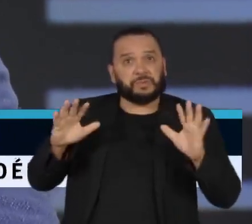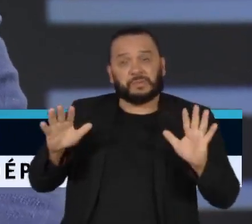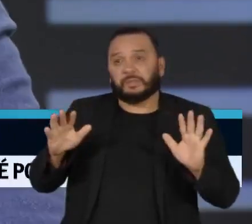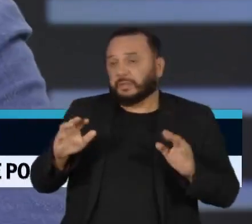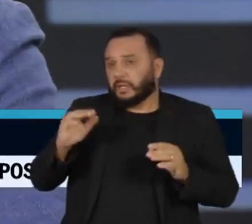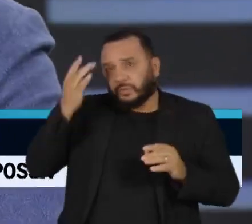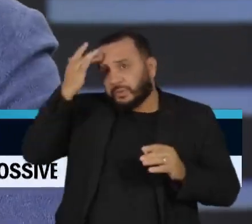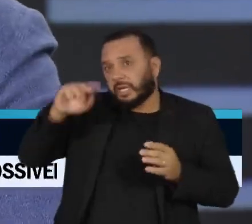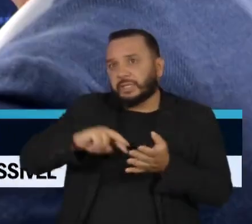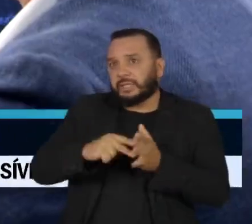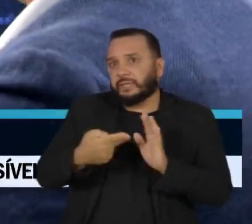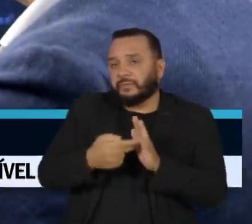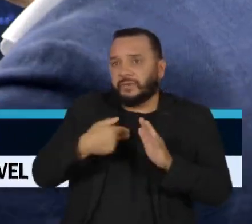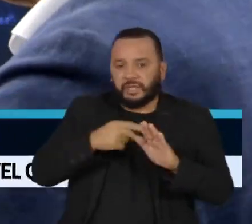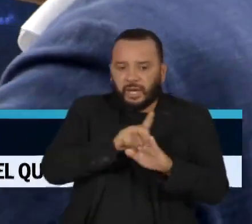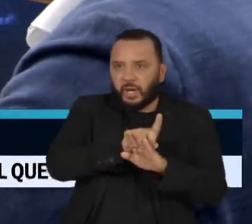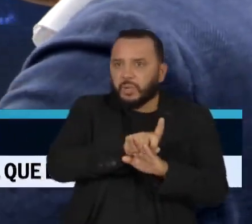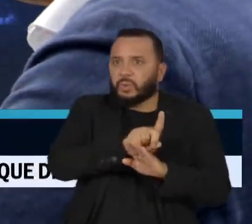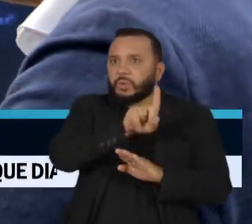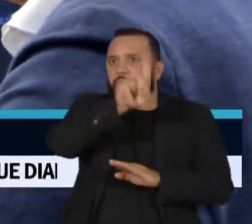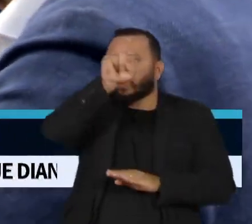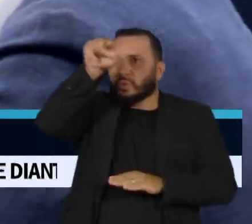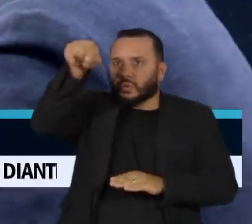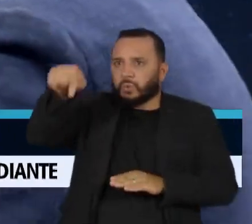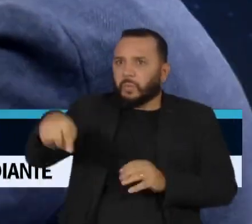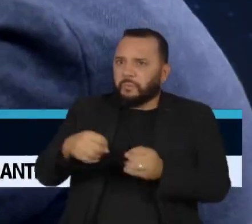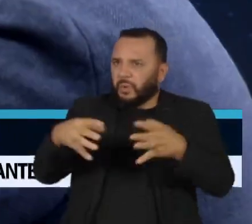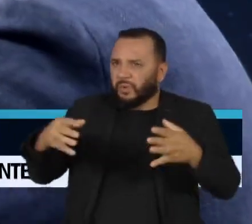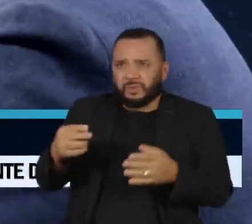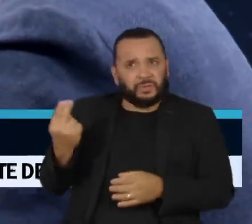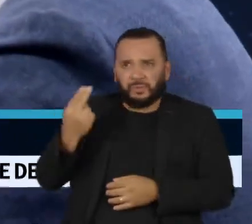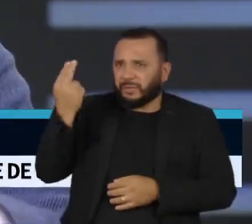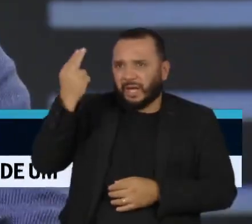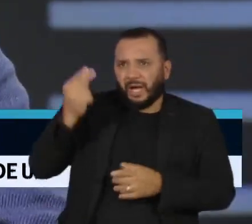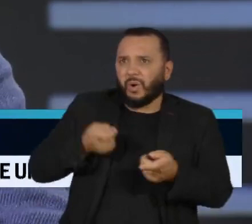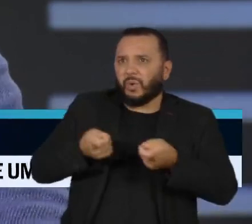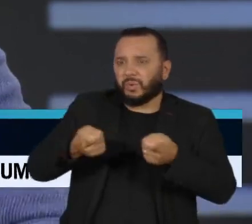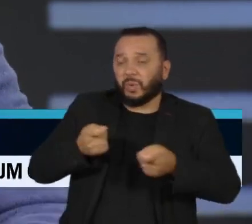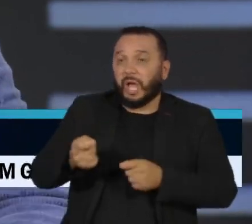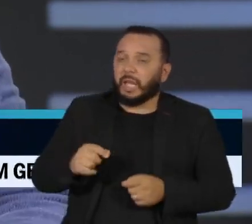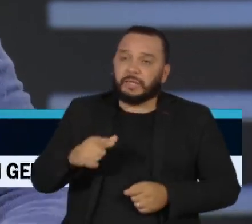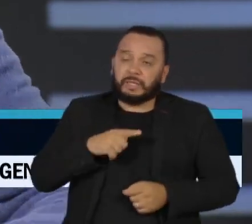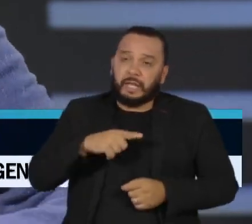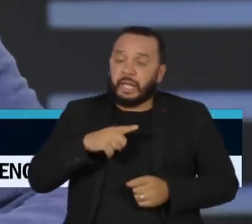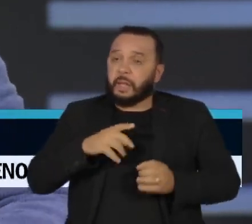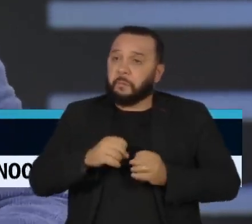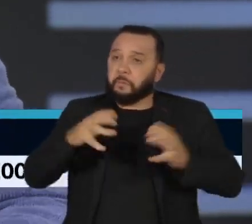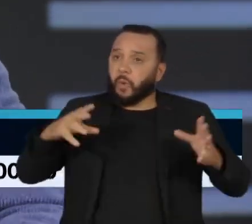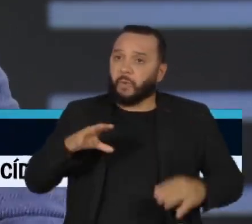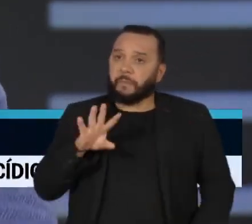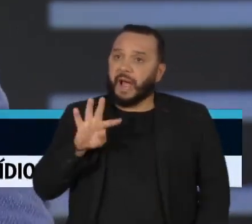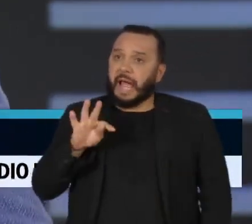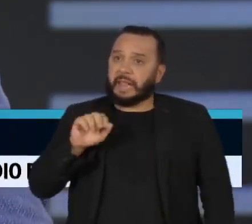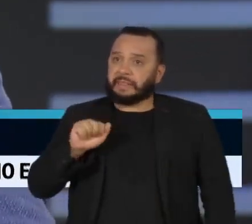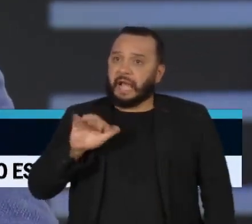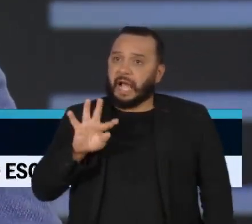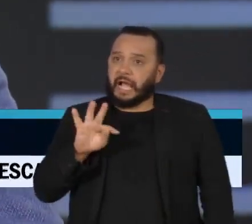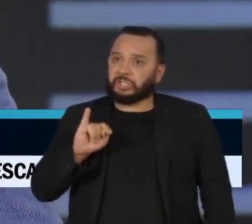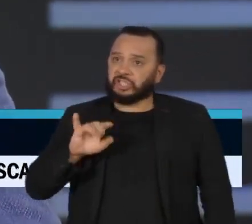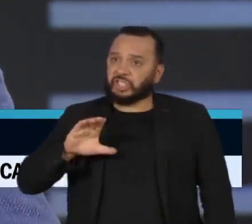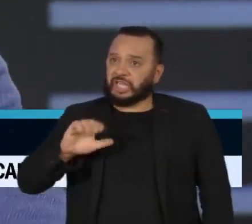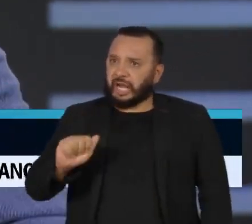eu não sei o que que é Acho que nenhum mundo sabe porque você não controla evidentemente o local onde onde onde